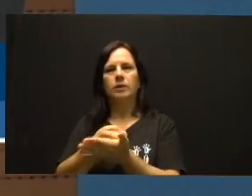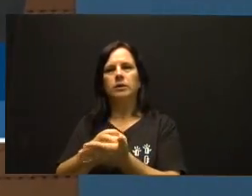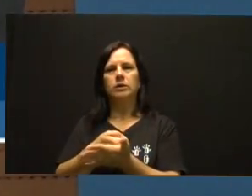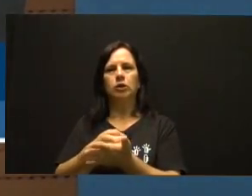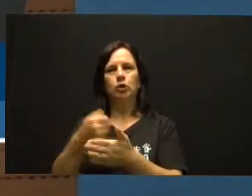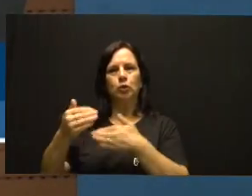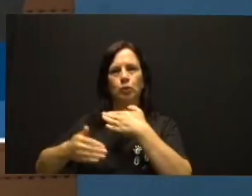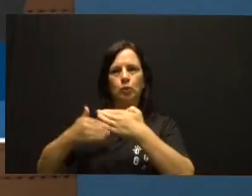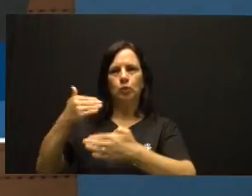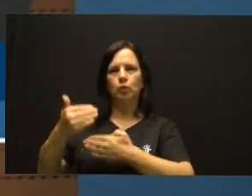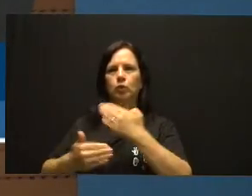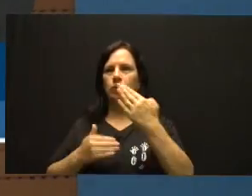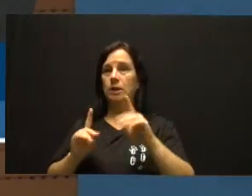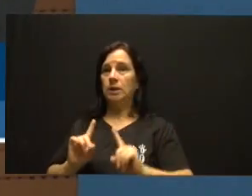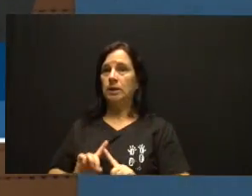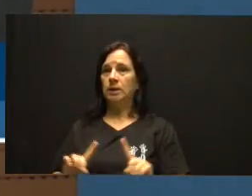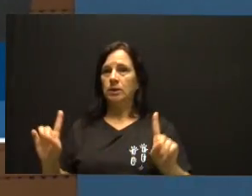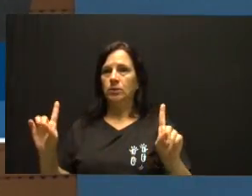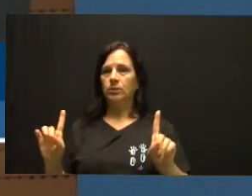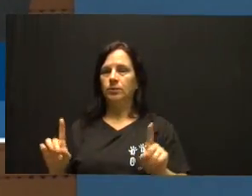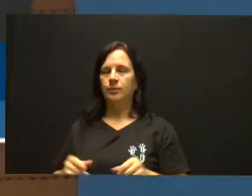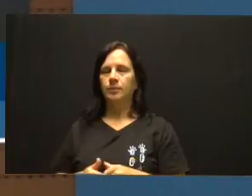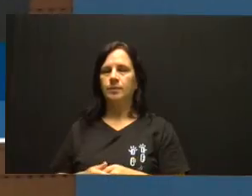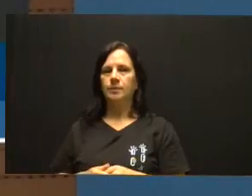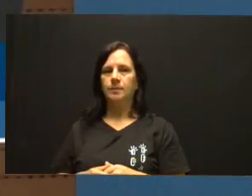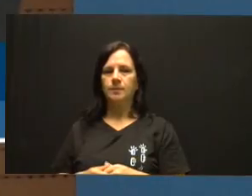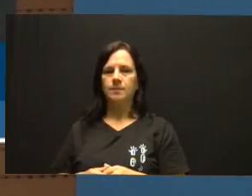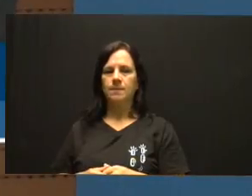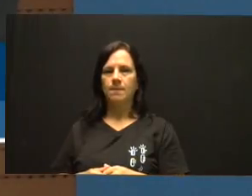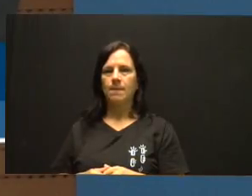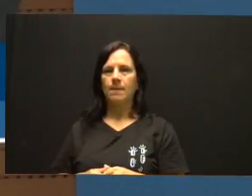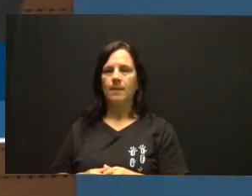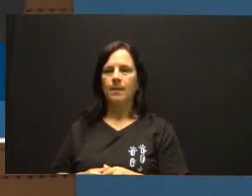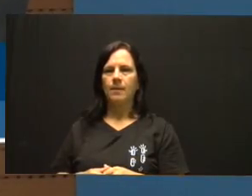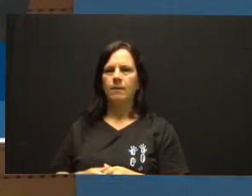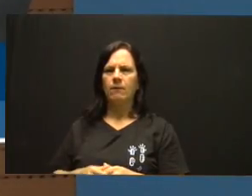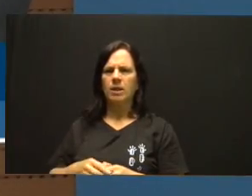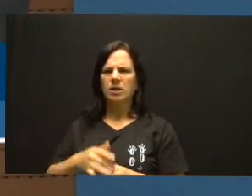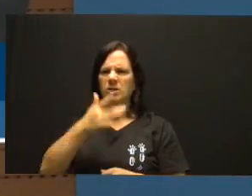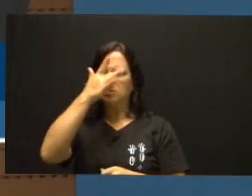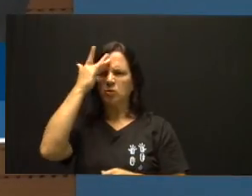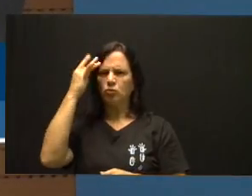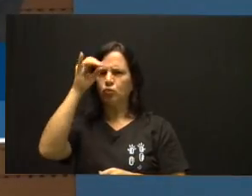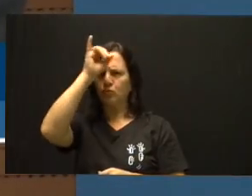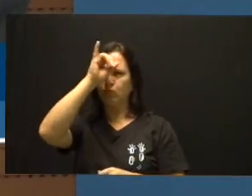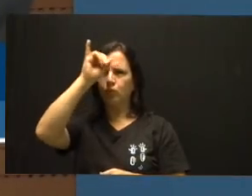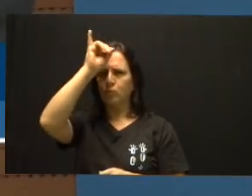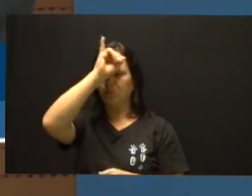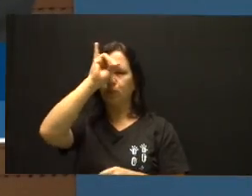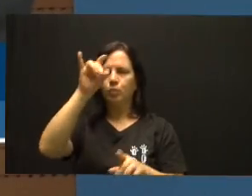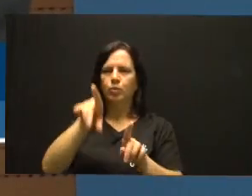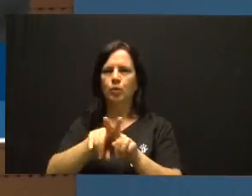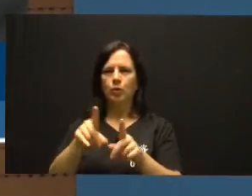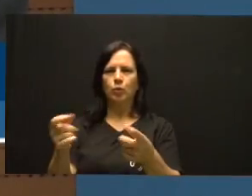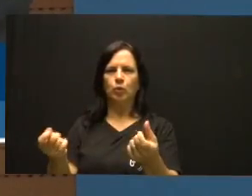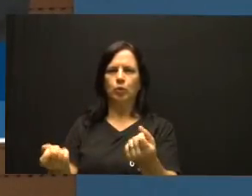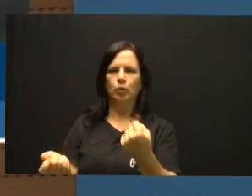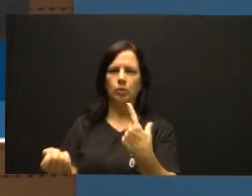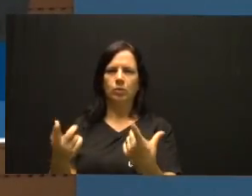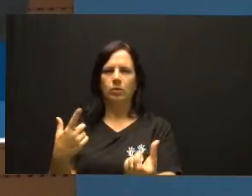de construir. E não é isso. E muitos se fazem de bobos. Né? Por isso que fazem ataques, às